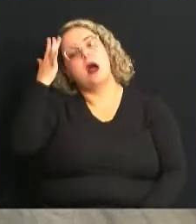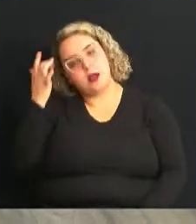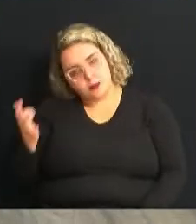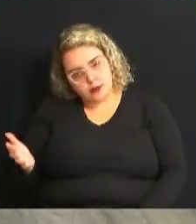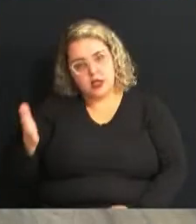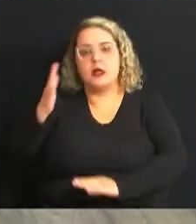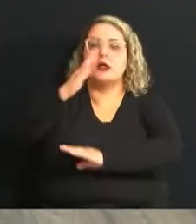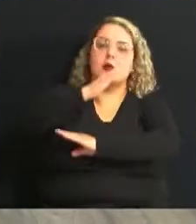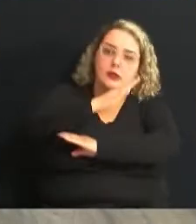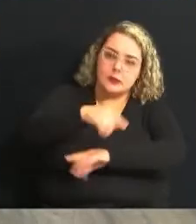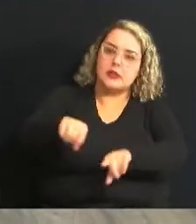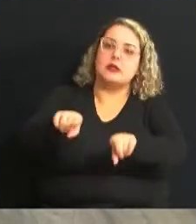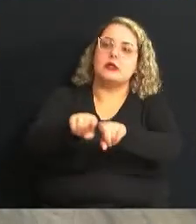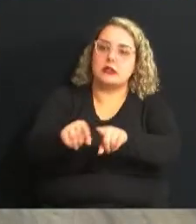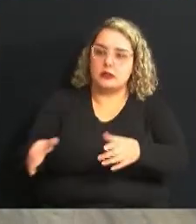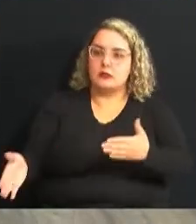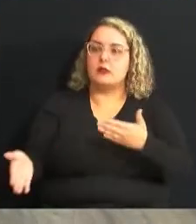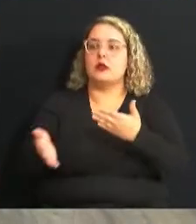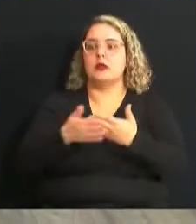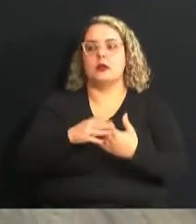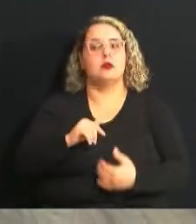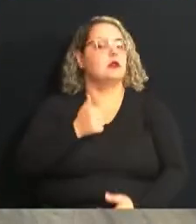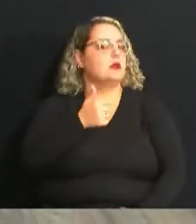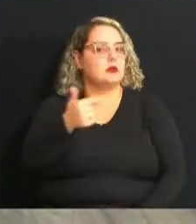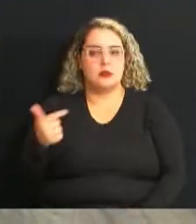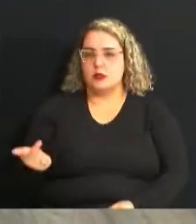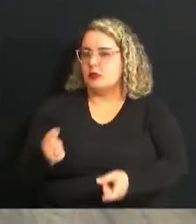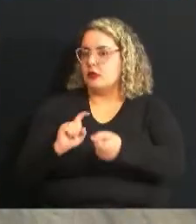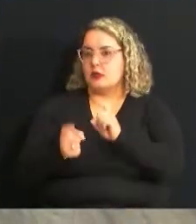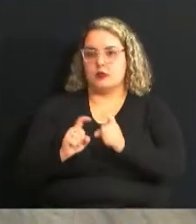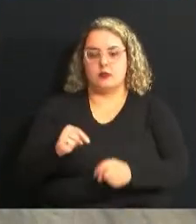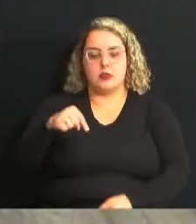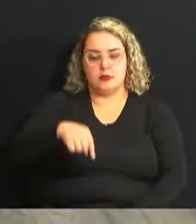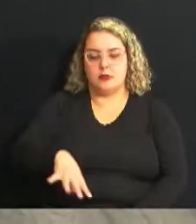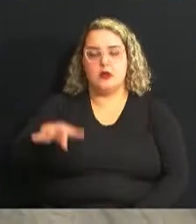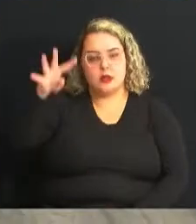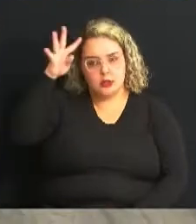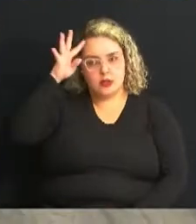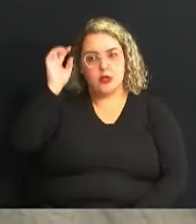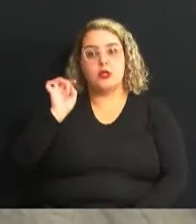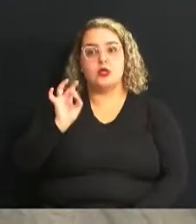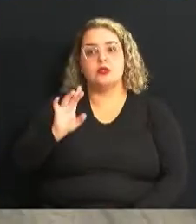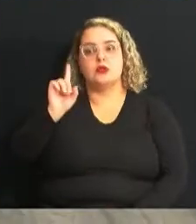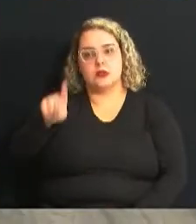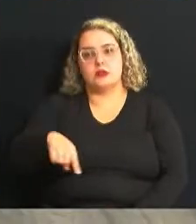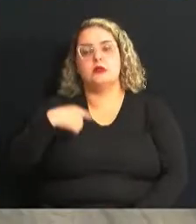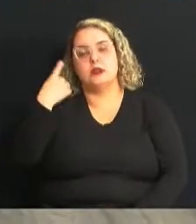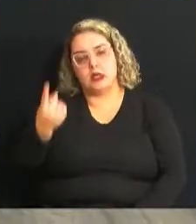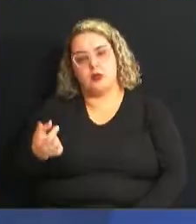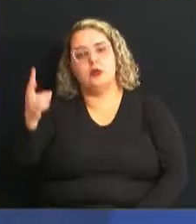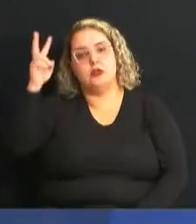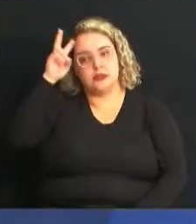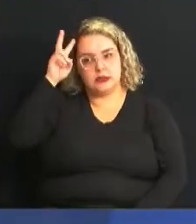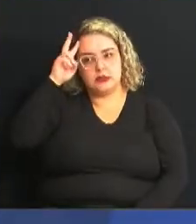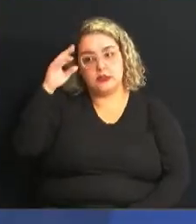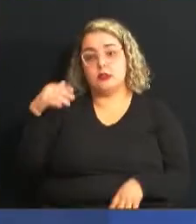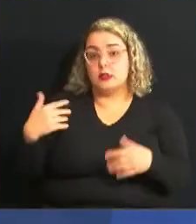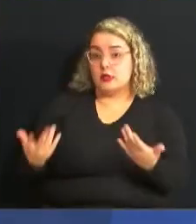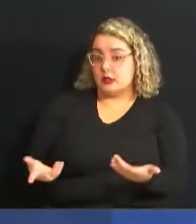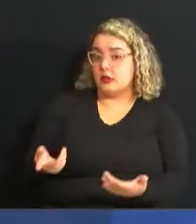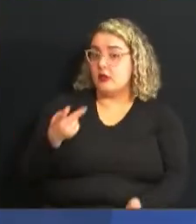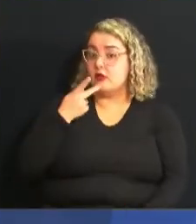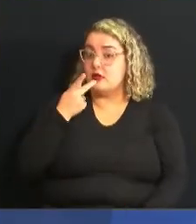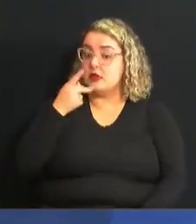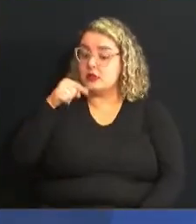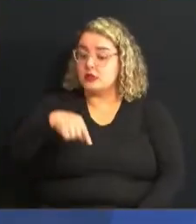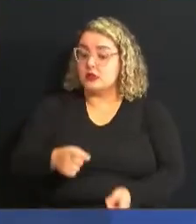também estará fechada, não teremos reunião ordinária nesta quarta-feira, só na próxima segunda-feira. E falando então nessa reunião,